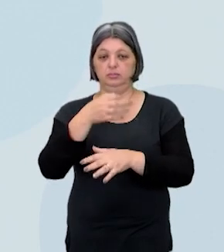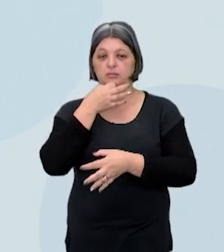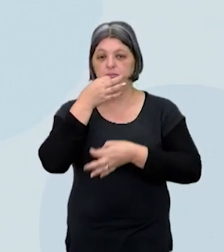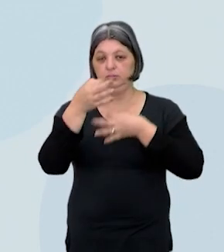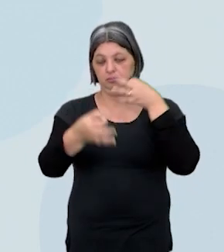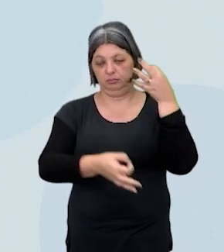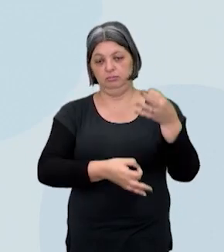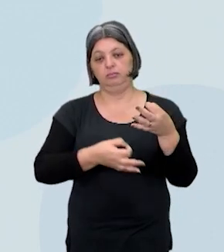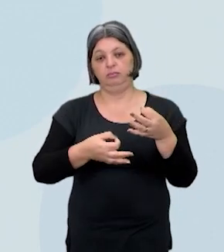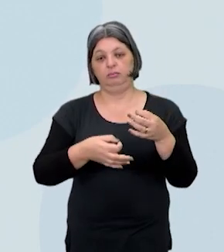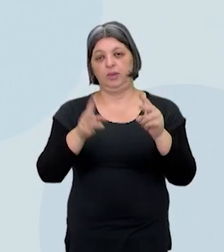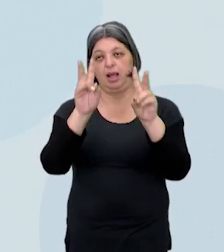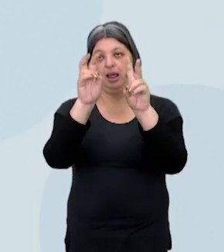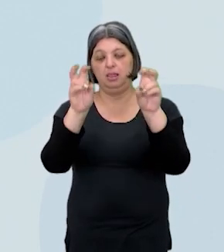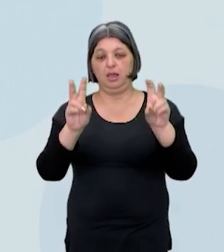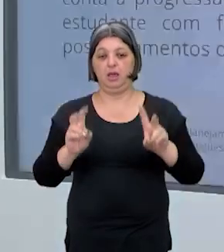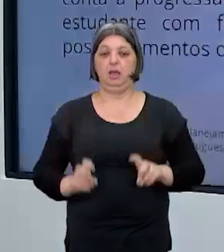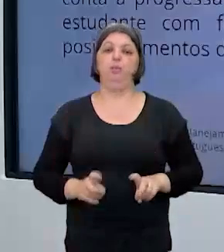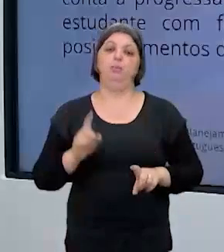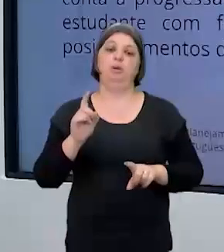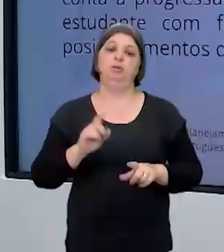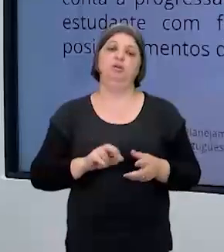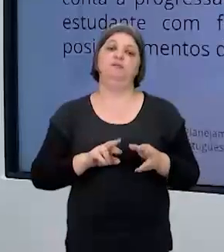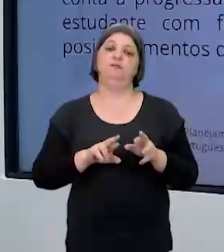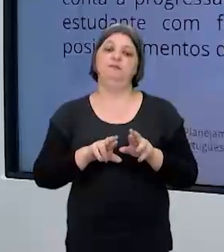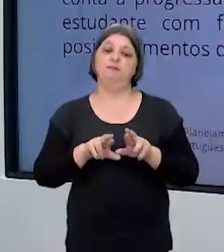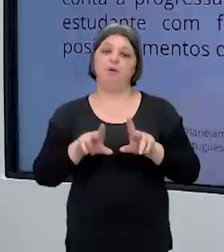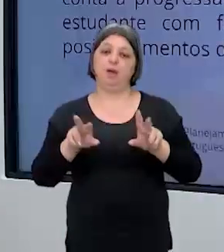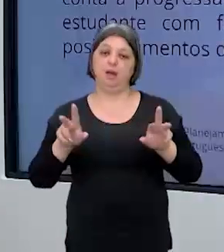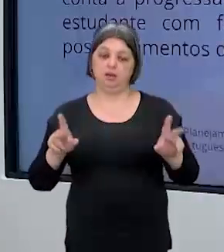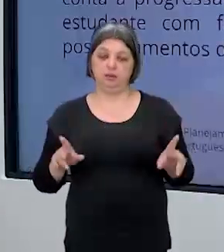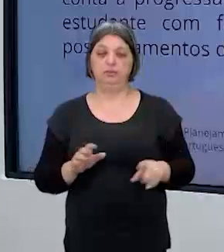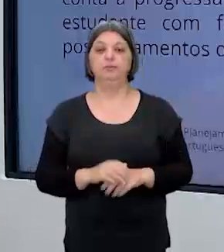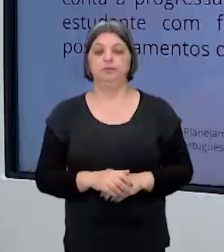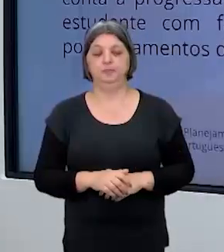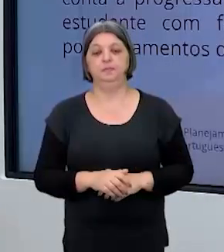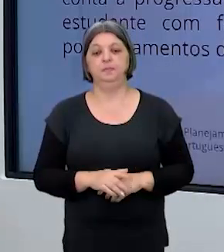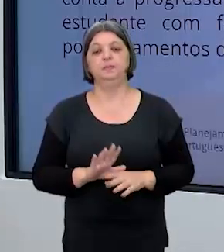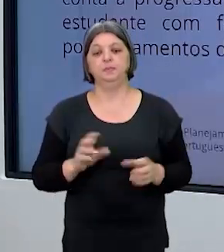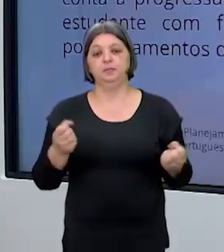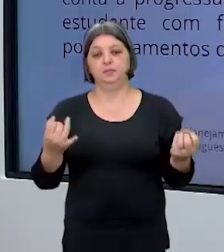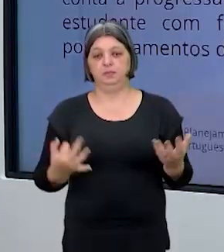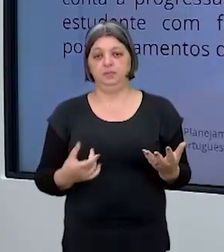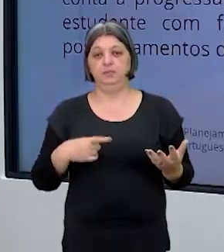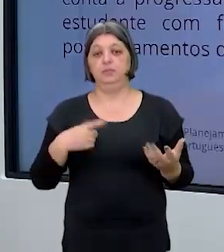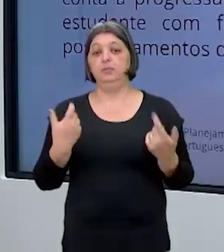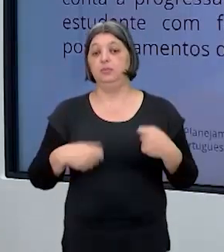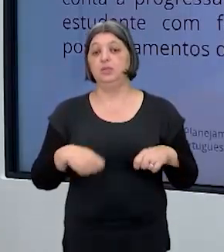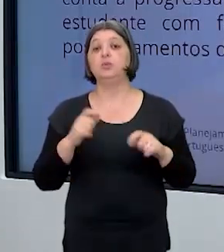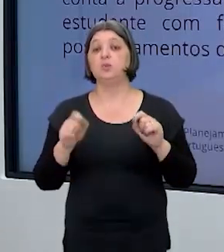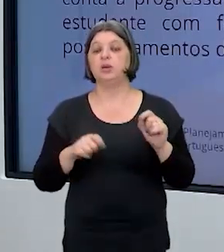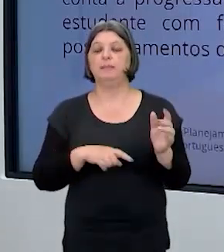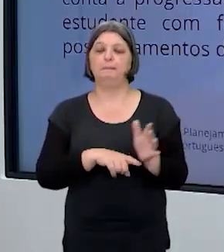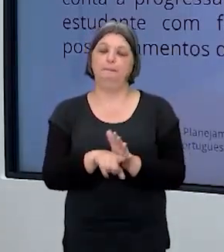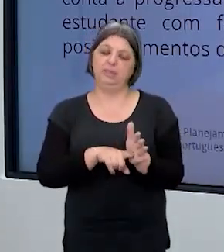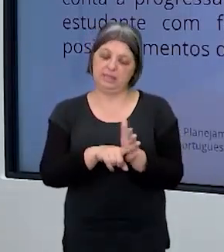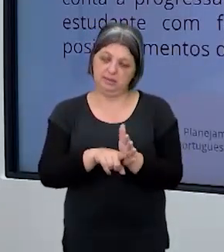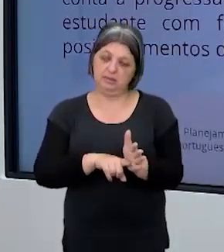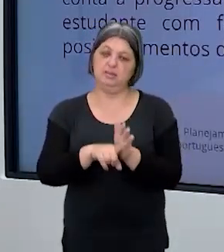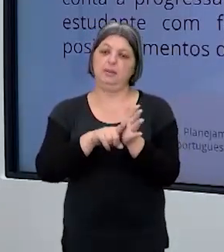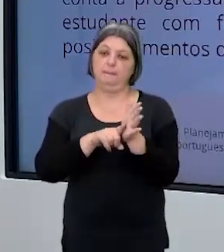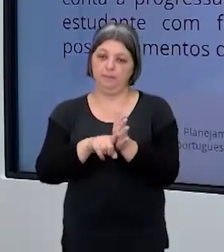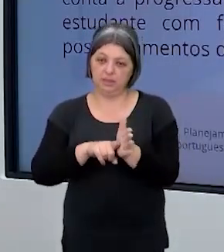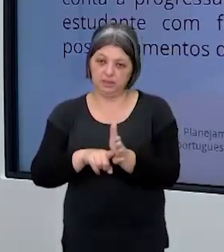temas variados, que é aquilo que a gente tem reforçado bastante para vocês. Então, é necessário o quê? Pesquisa,